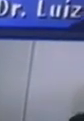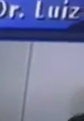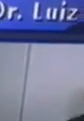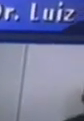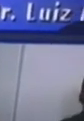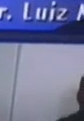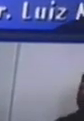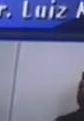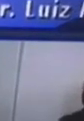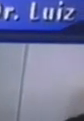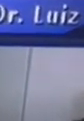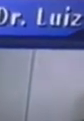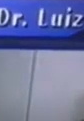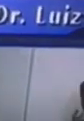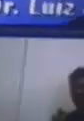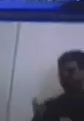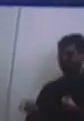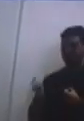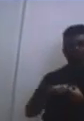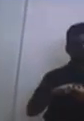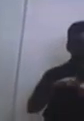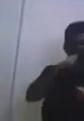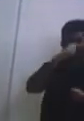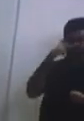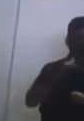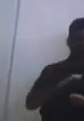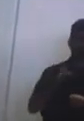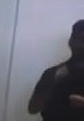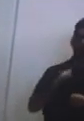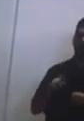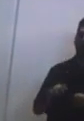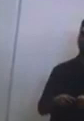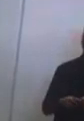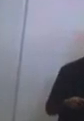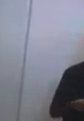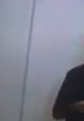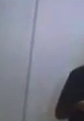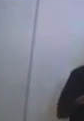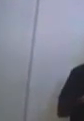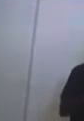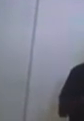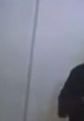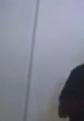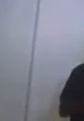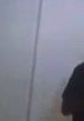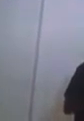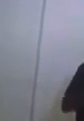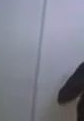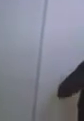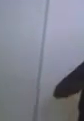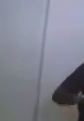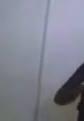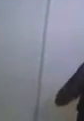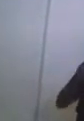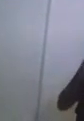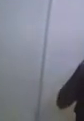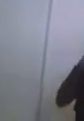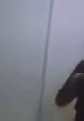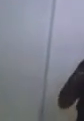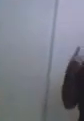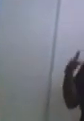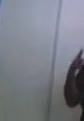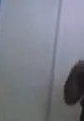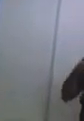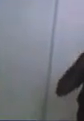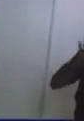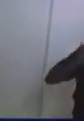indeferir o registro do recorrido ao cargo de prefeito e, por consequência, excluir a chapa do pleito